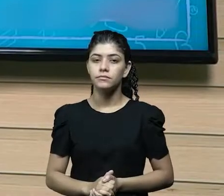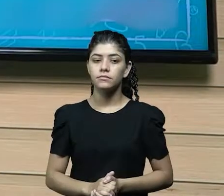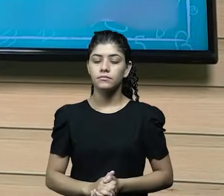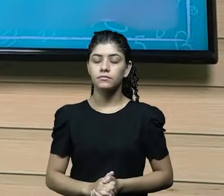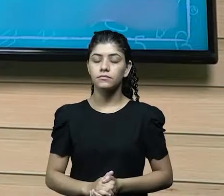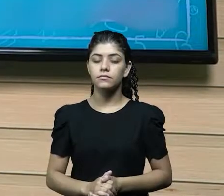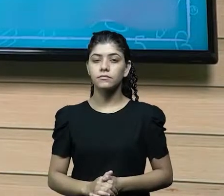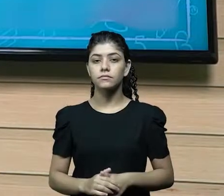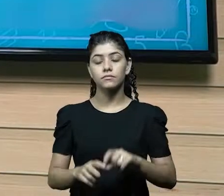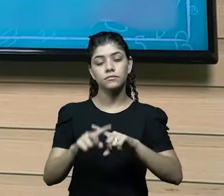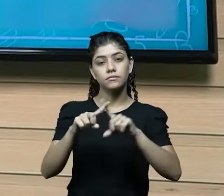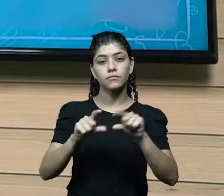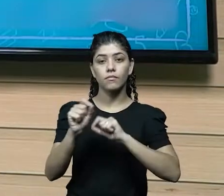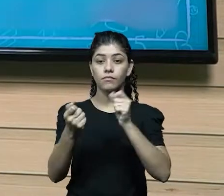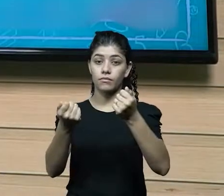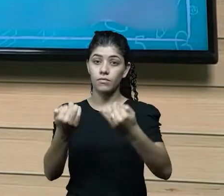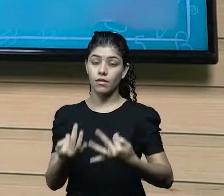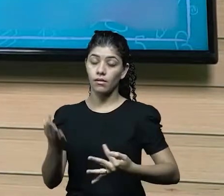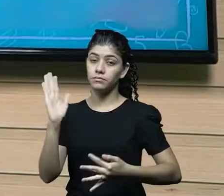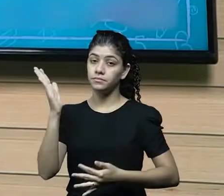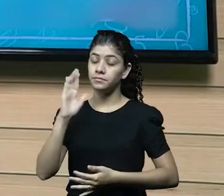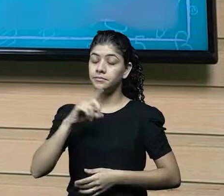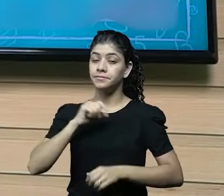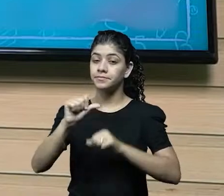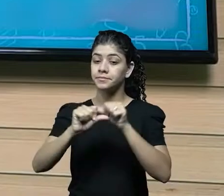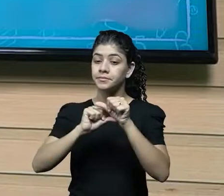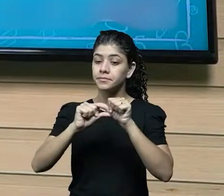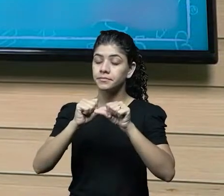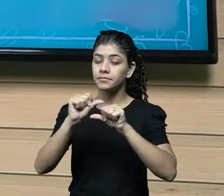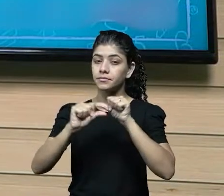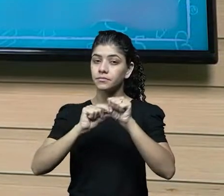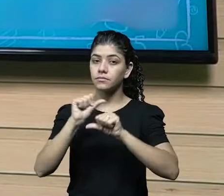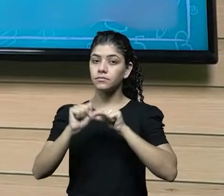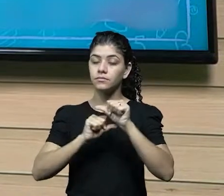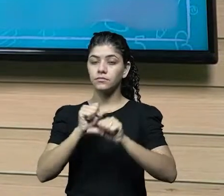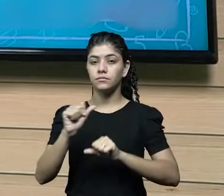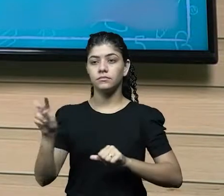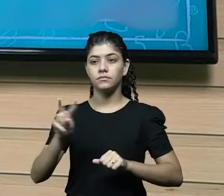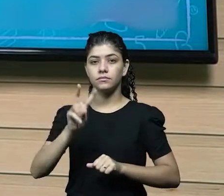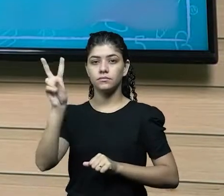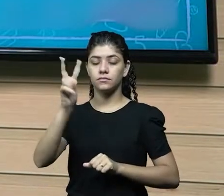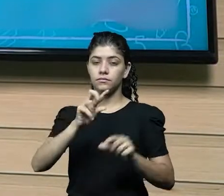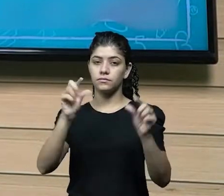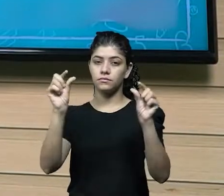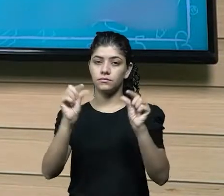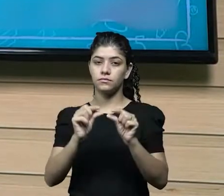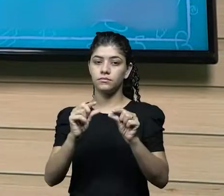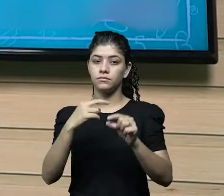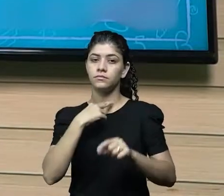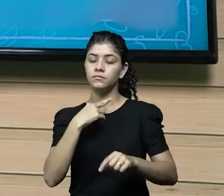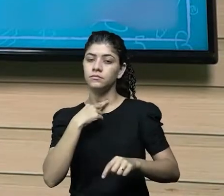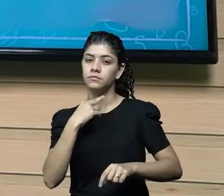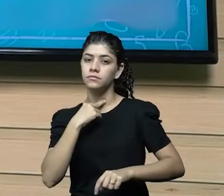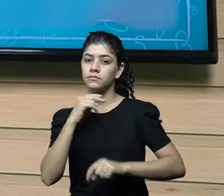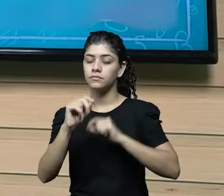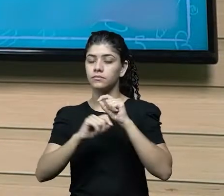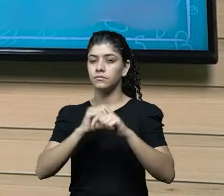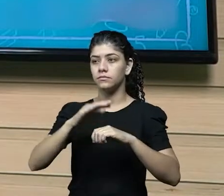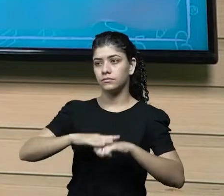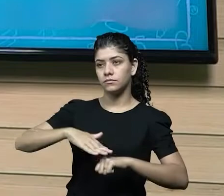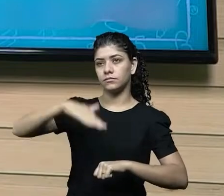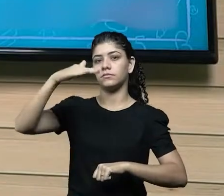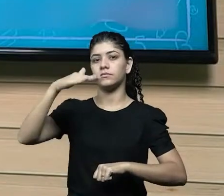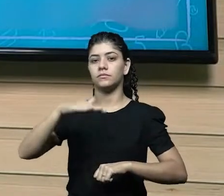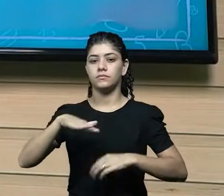nessa fabricação, mas, como eu falei, esta variação, essa mudança tem que ser valores muito baixos, não podem ser valores